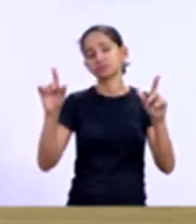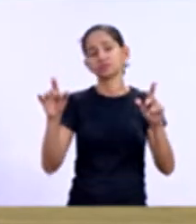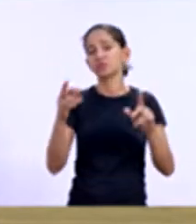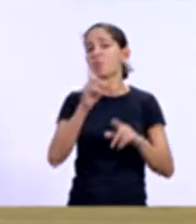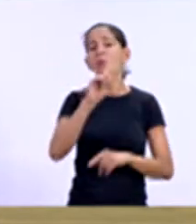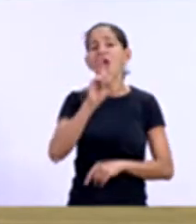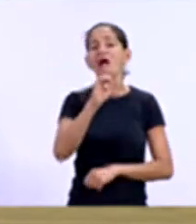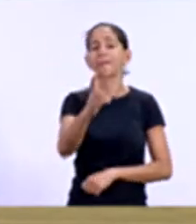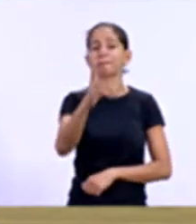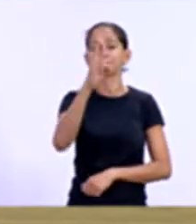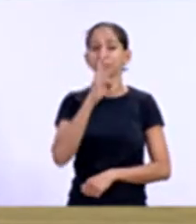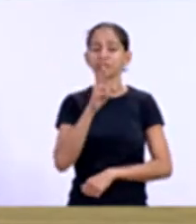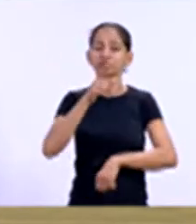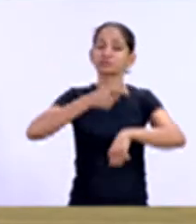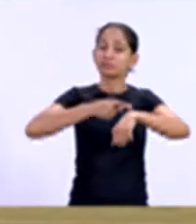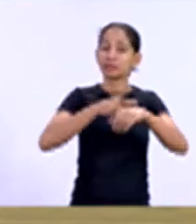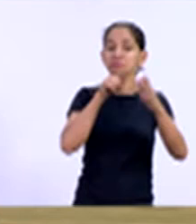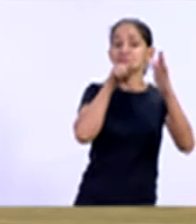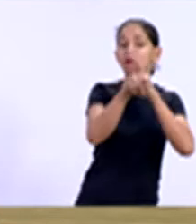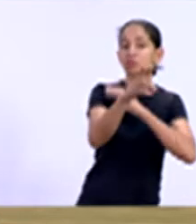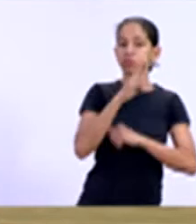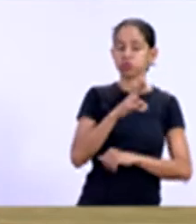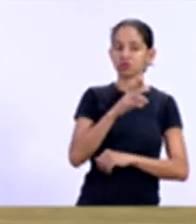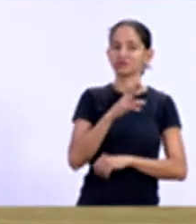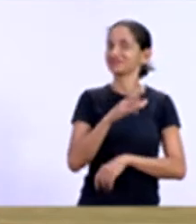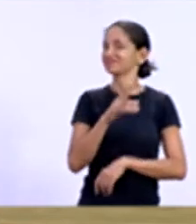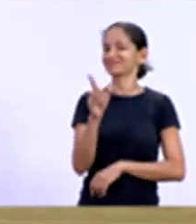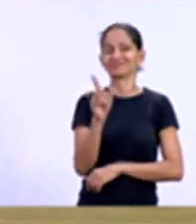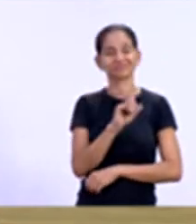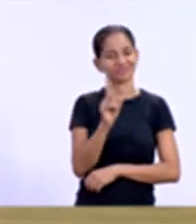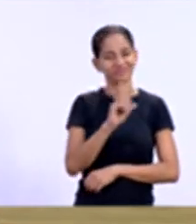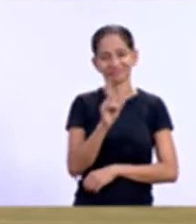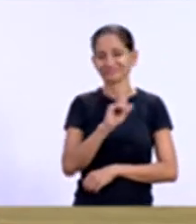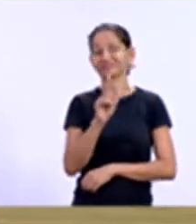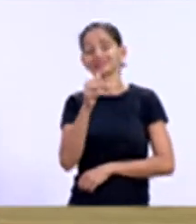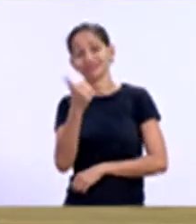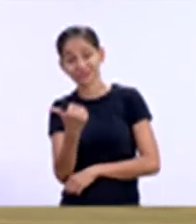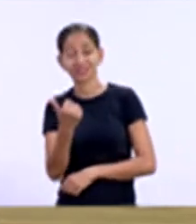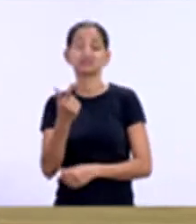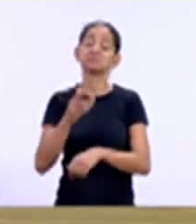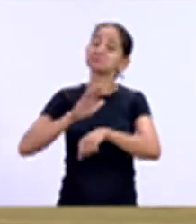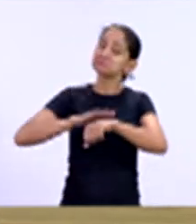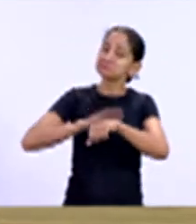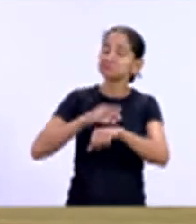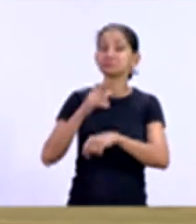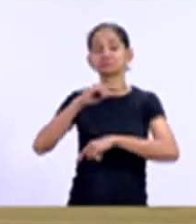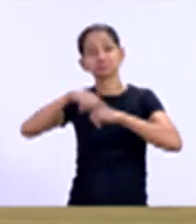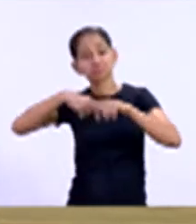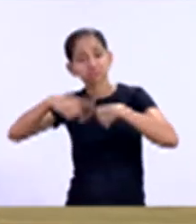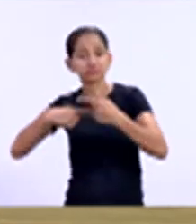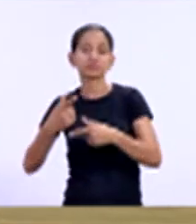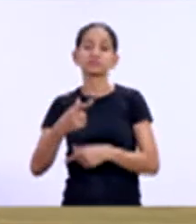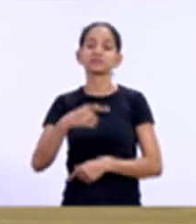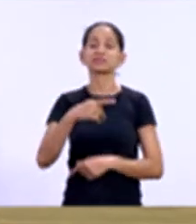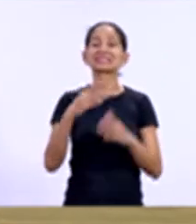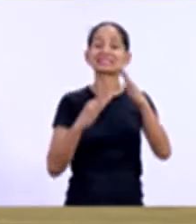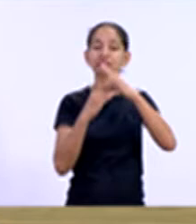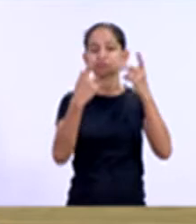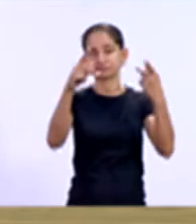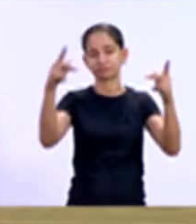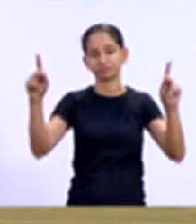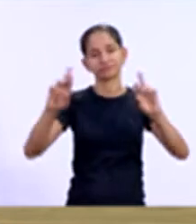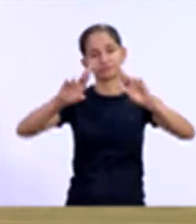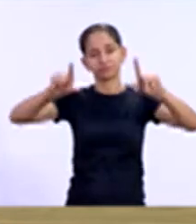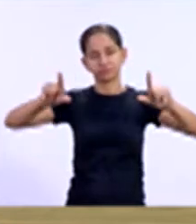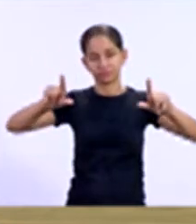resposta, né, como dizer assim, ao mesmo tempo para obter uma informação agora. Não, foi depois. Então, cada um teve o seu tempo. Não precisa